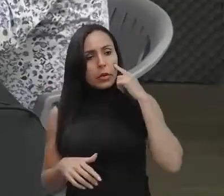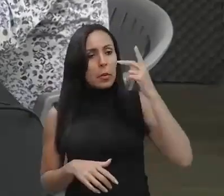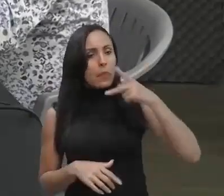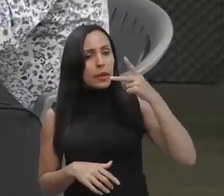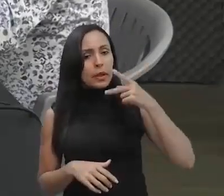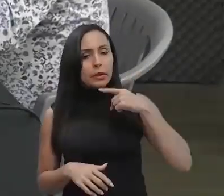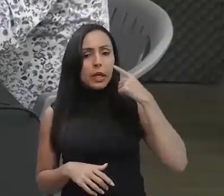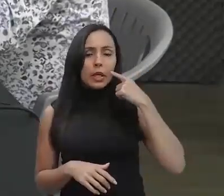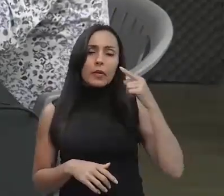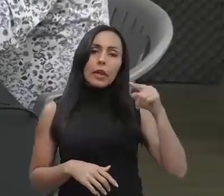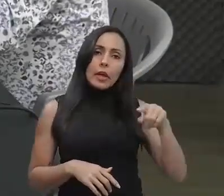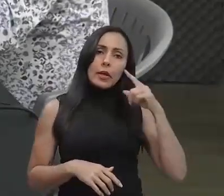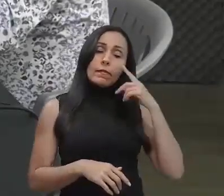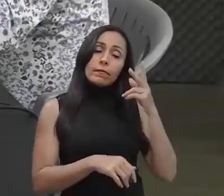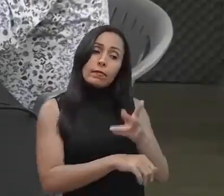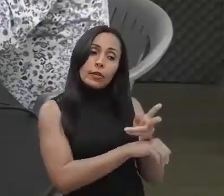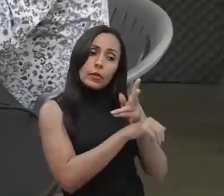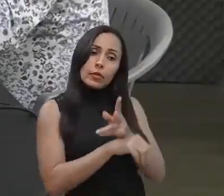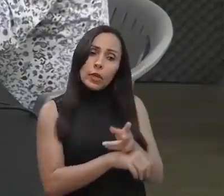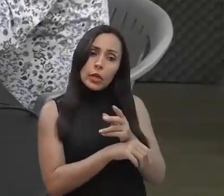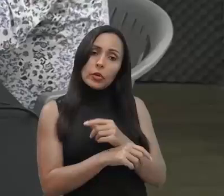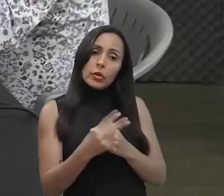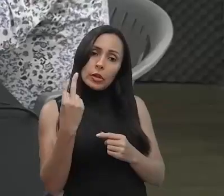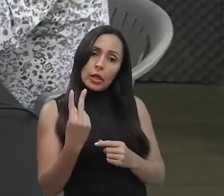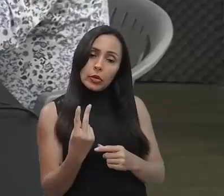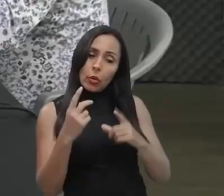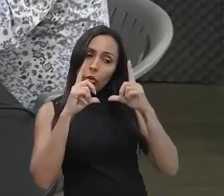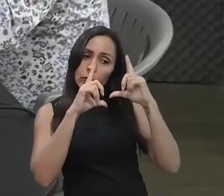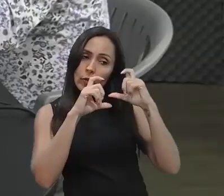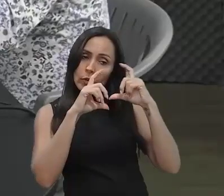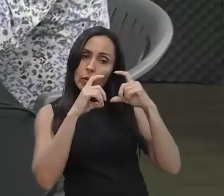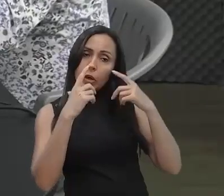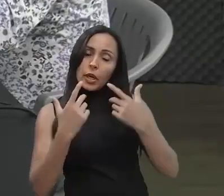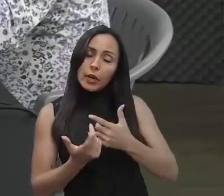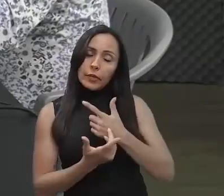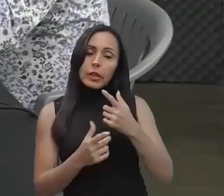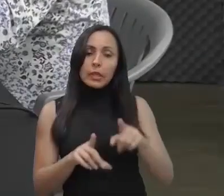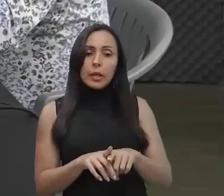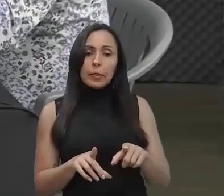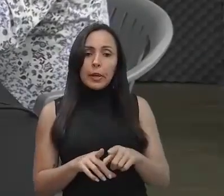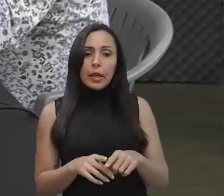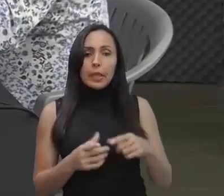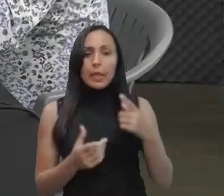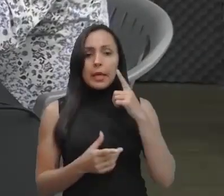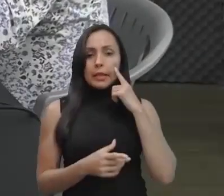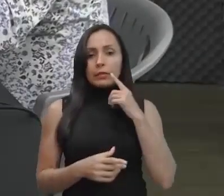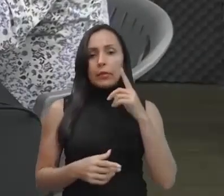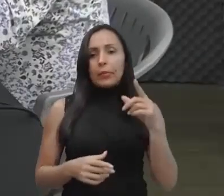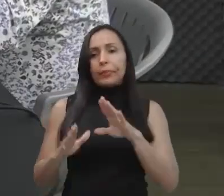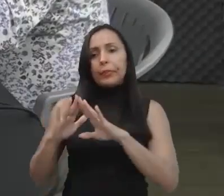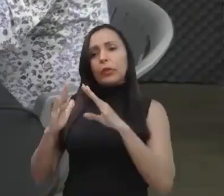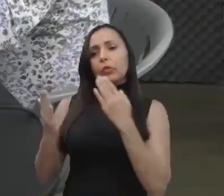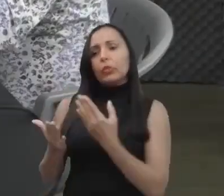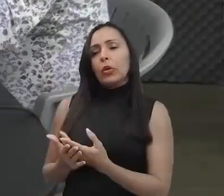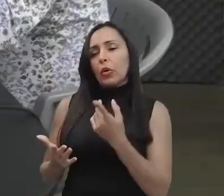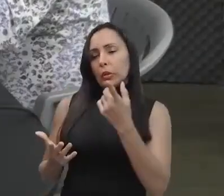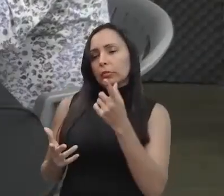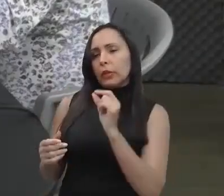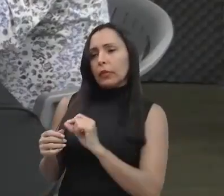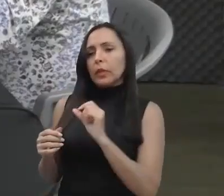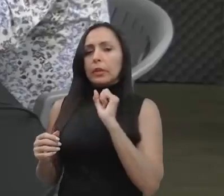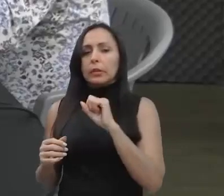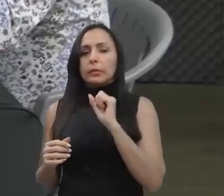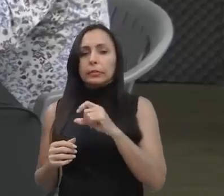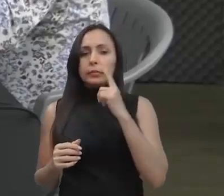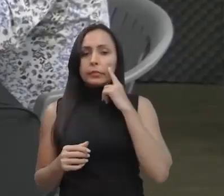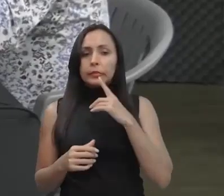e faz um vídeo a gente tem dois fotógrafos que eles também são videomakers né então eles vão nas escolas e produzem aquilo com auxílio dos